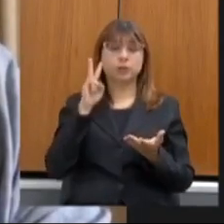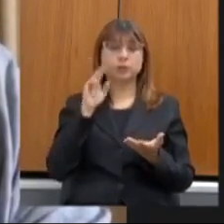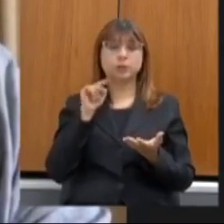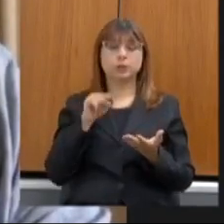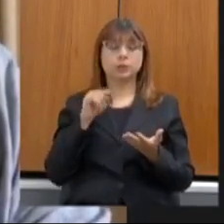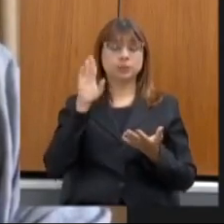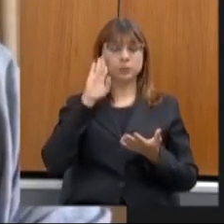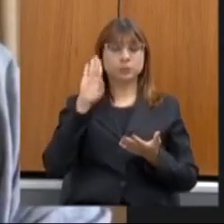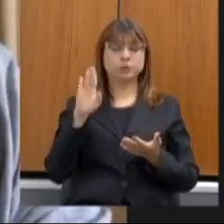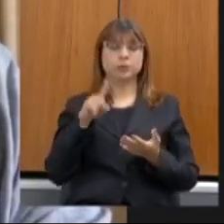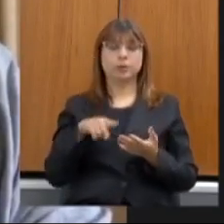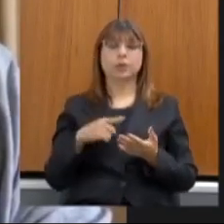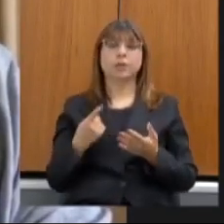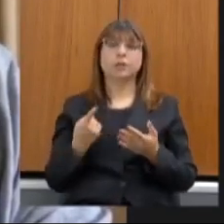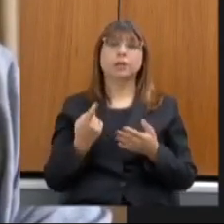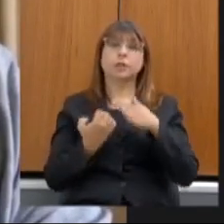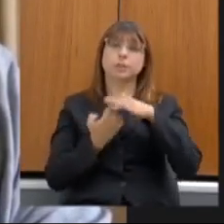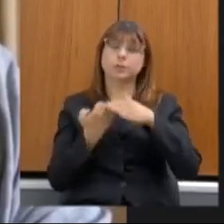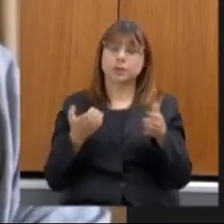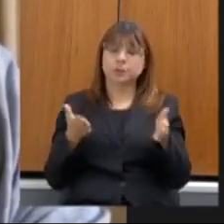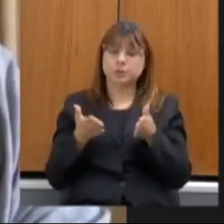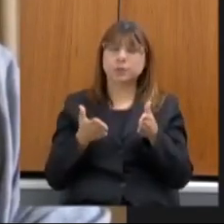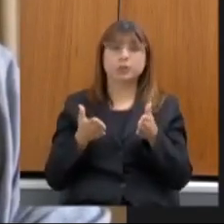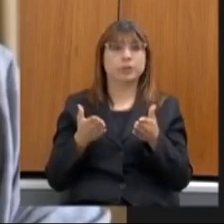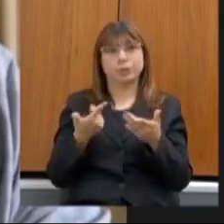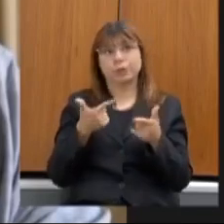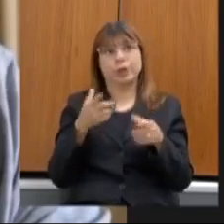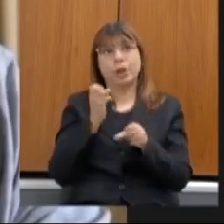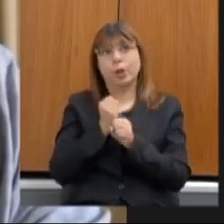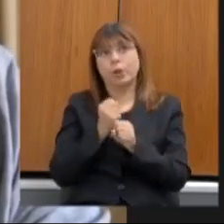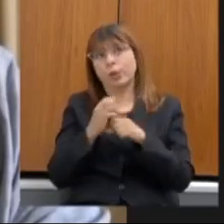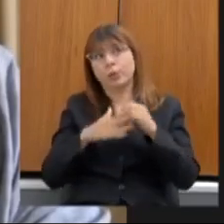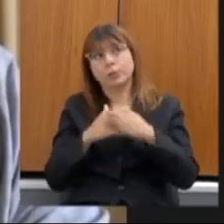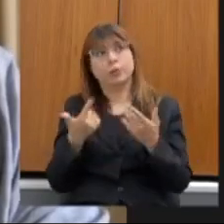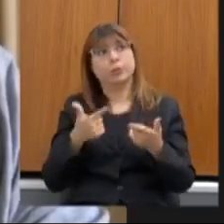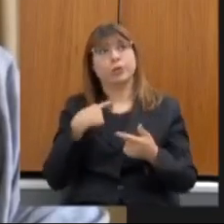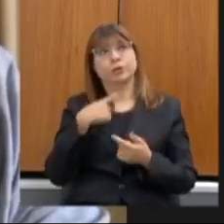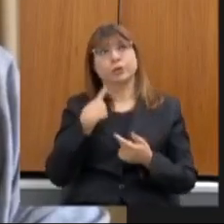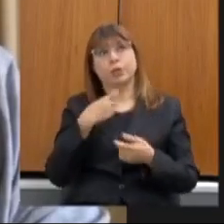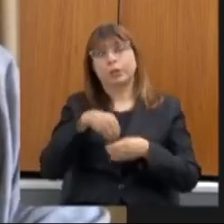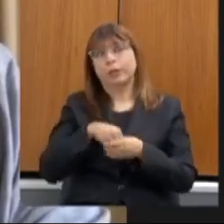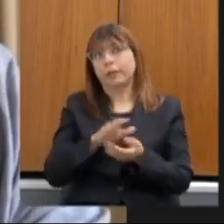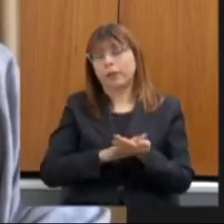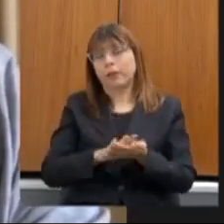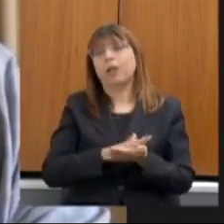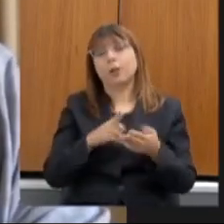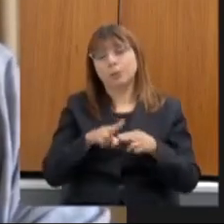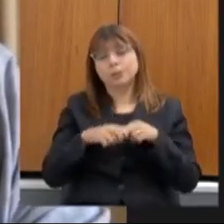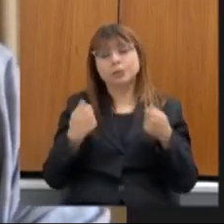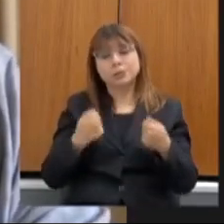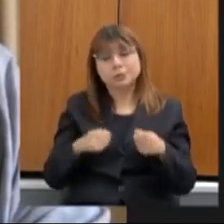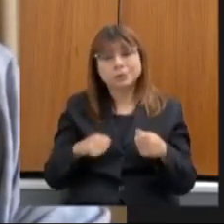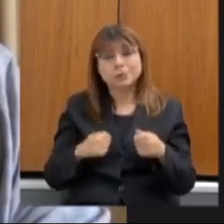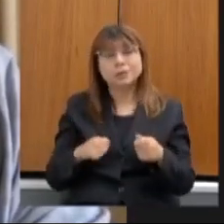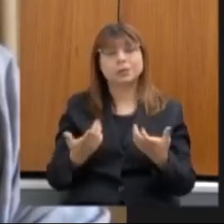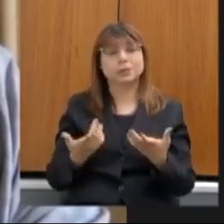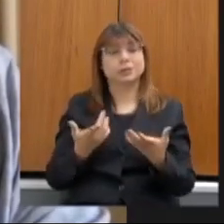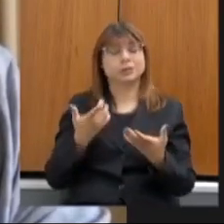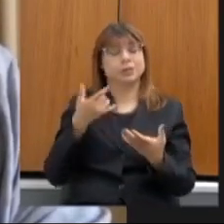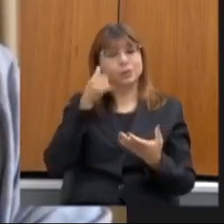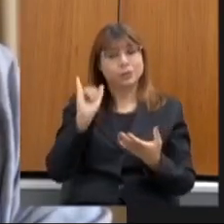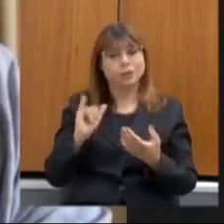não têm acesso a grandes escritórios de advocacia que não tem contadores que tem folgado surpresa e por isso que precisam de menos